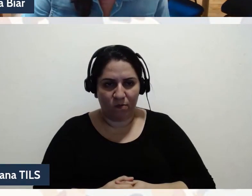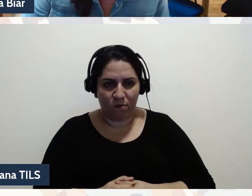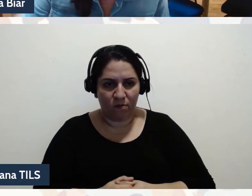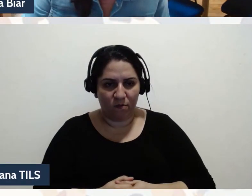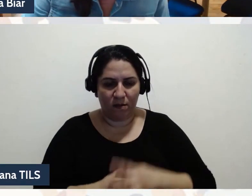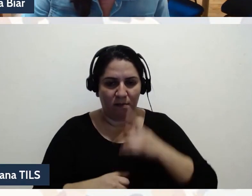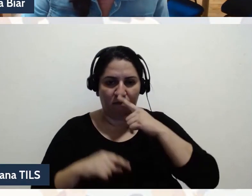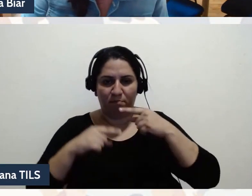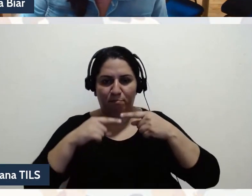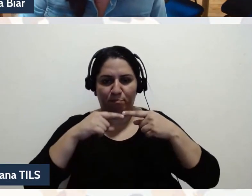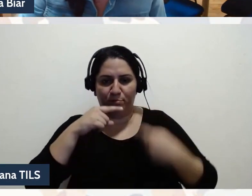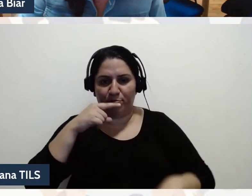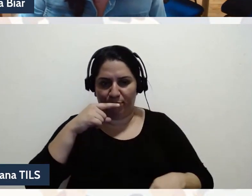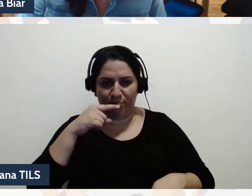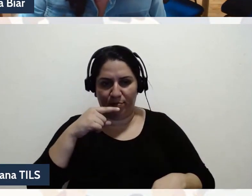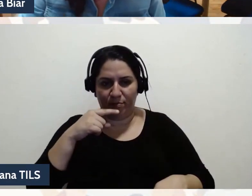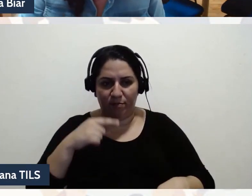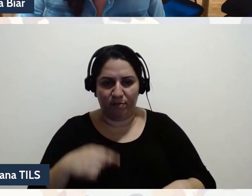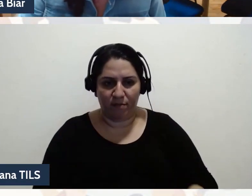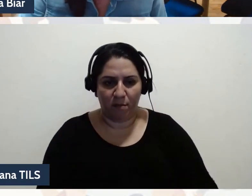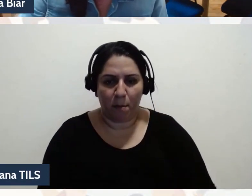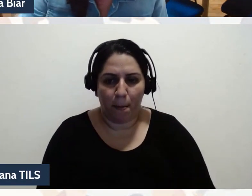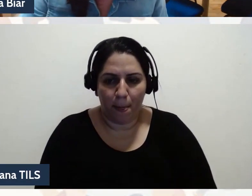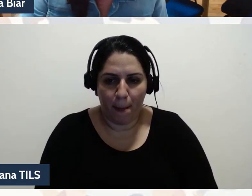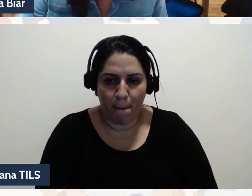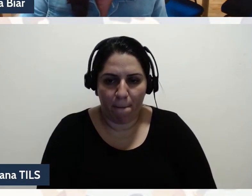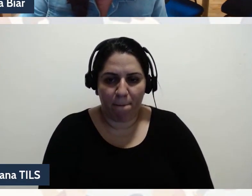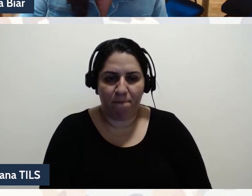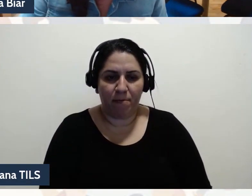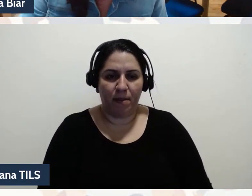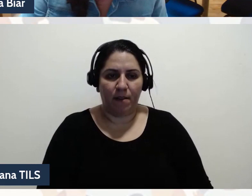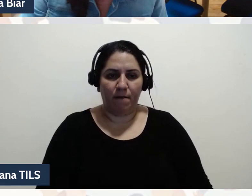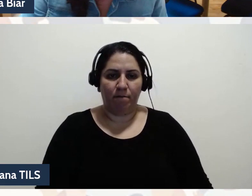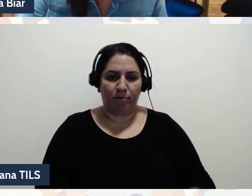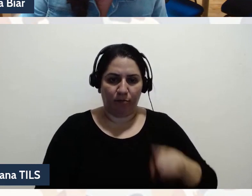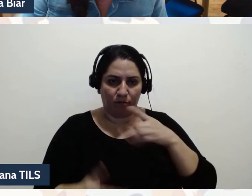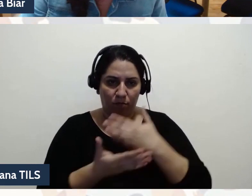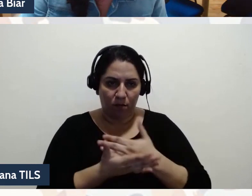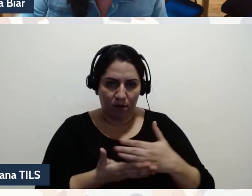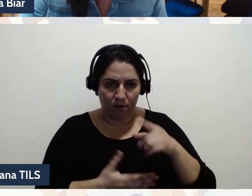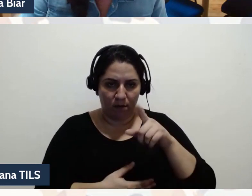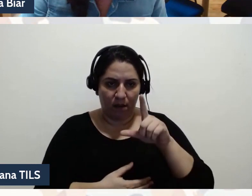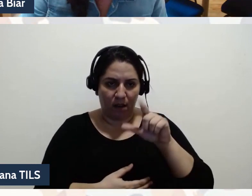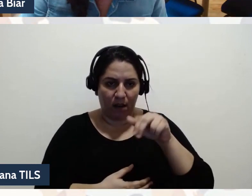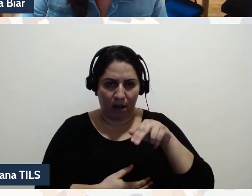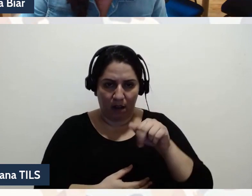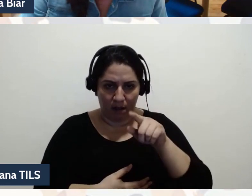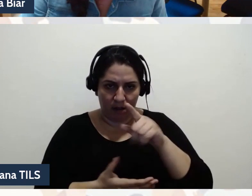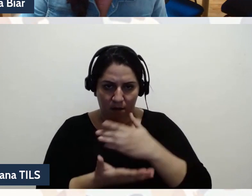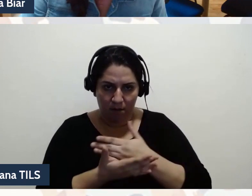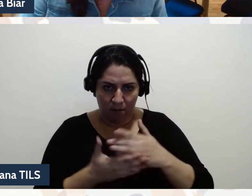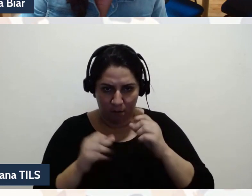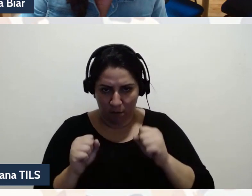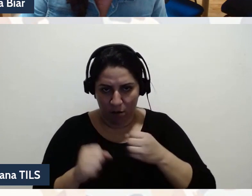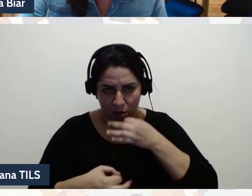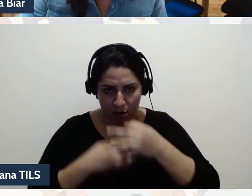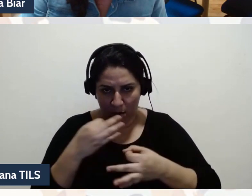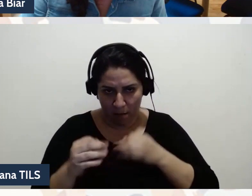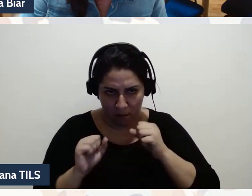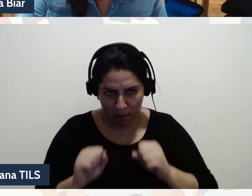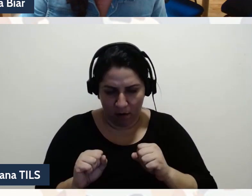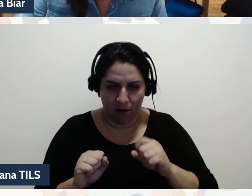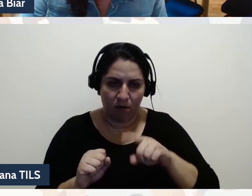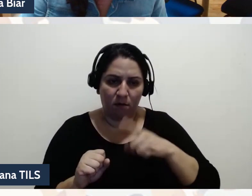Eu acho que ela caiu. Caiu. Liana, você gostaria de ir comentando enquanto é que ela entra? Daí depois claro. A gente